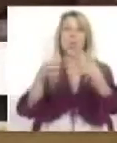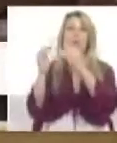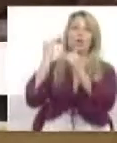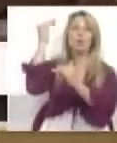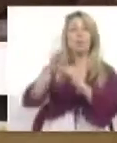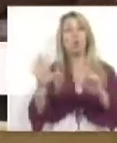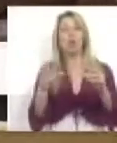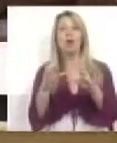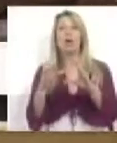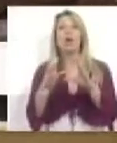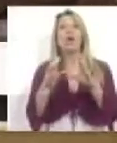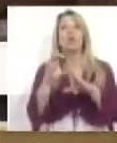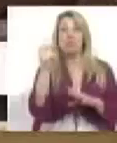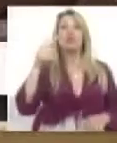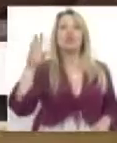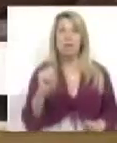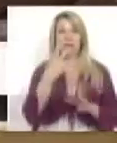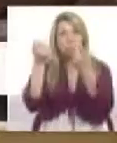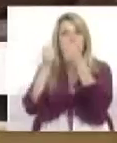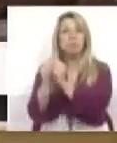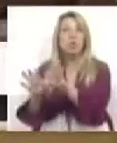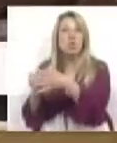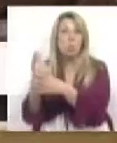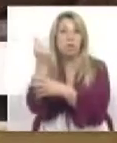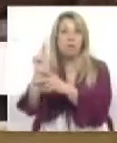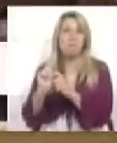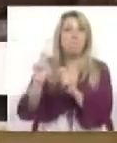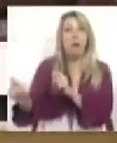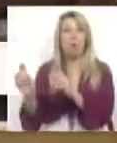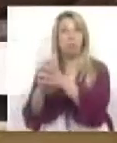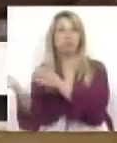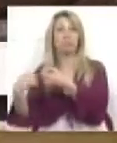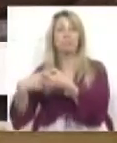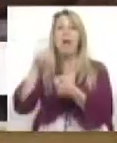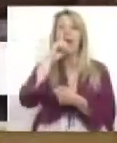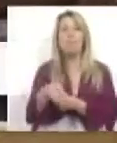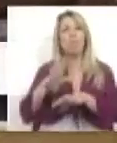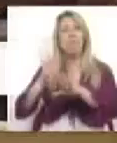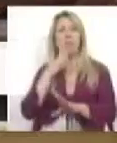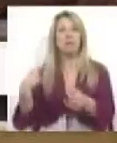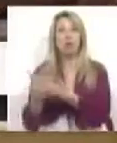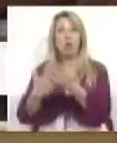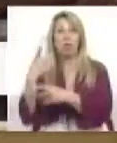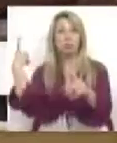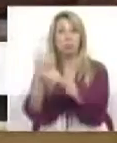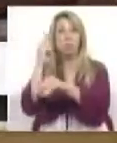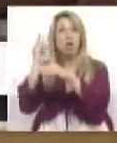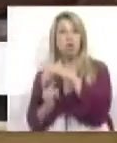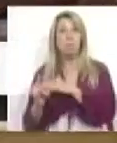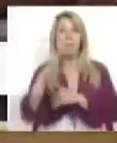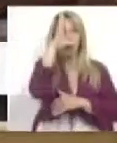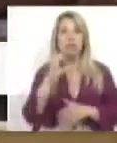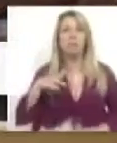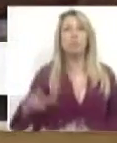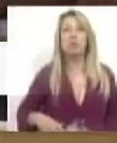Superior do Grupo Espírito Santo para esconder a comissão paga pelo consórcio alemão no negócio da compra dos submarinos pelo Estado português? Não houve